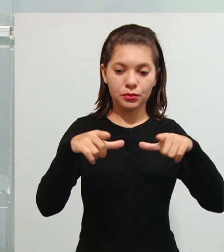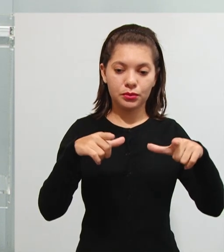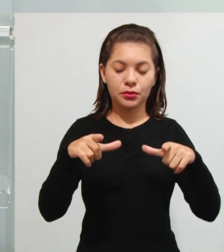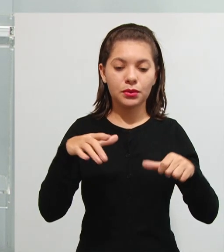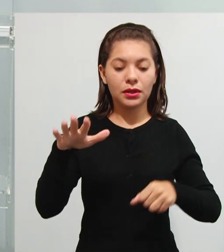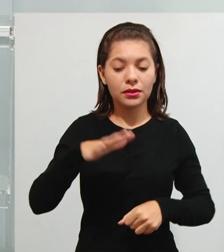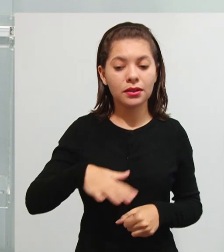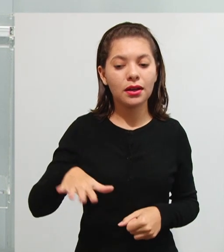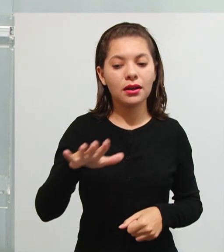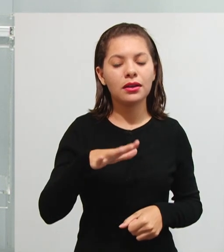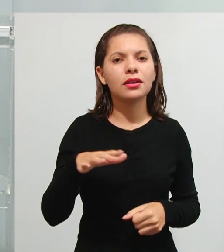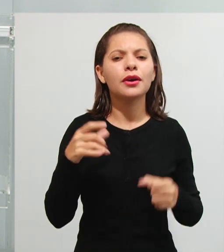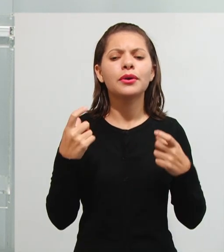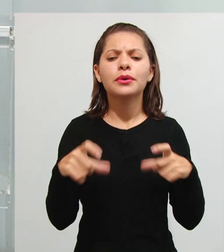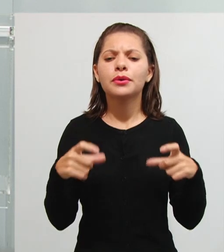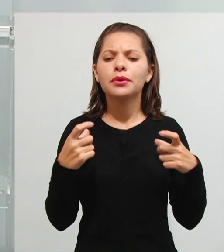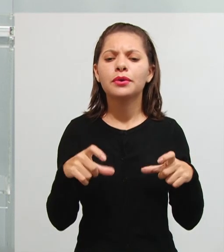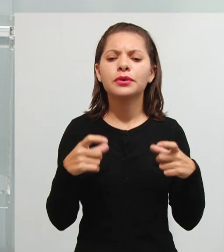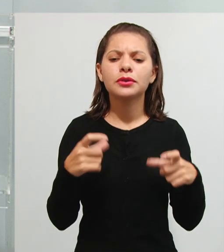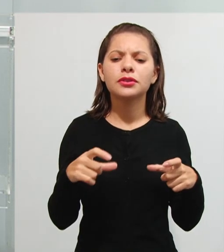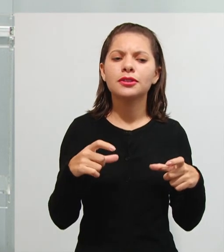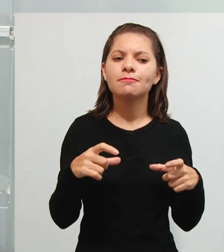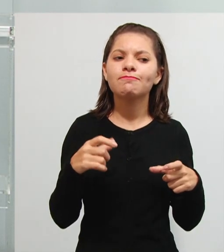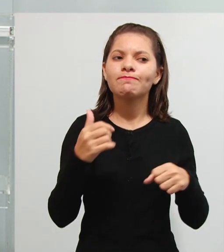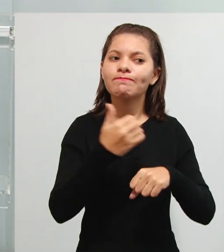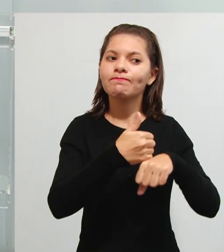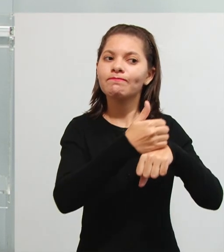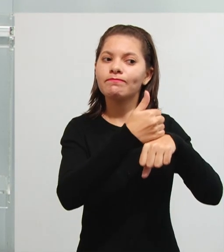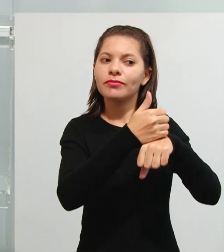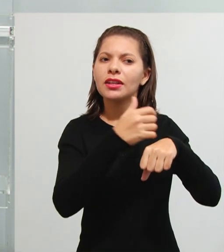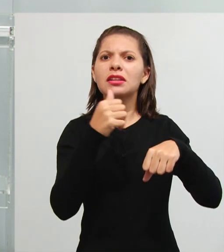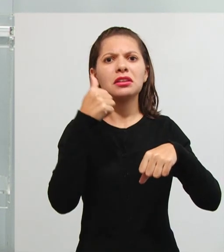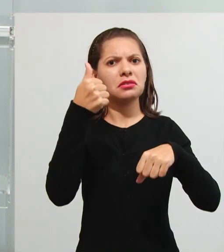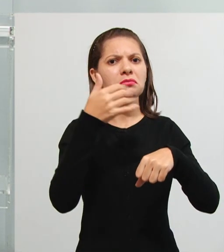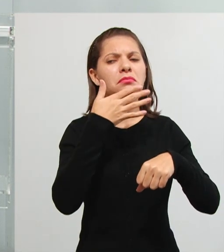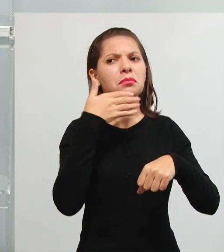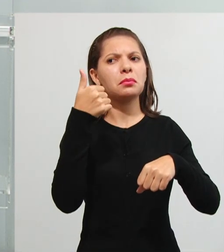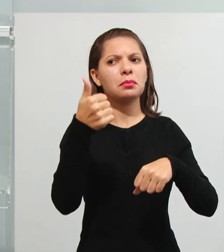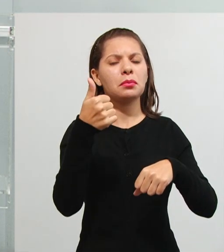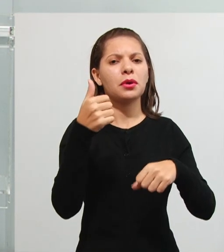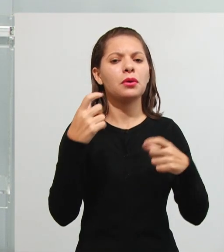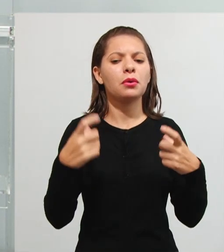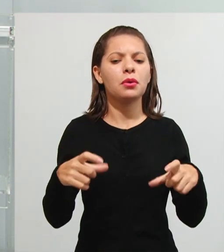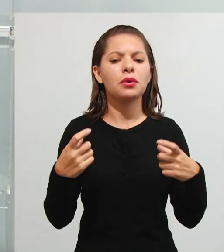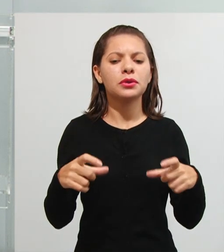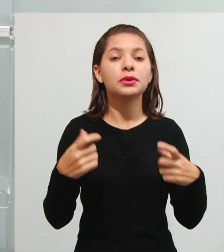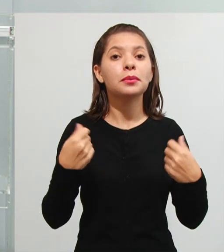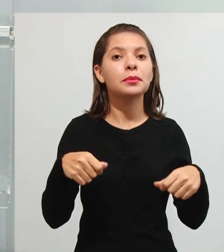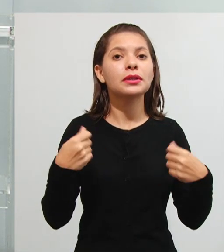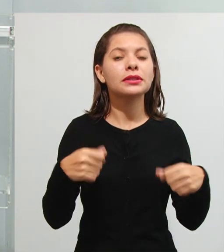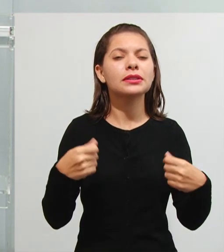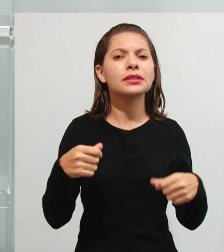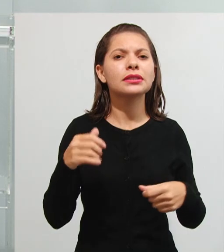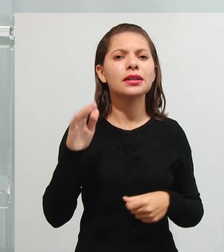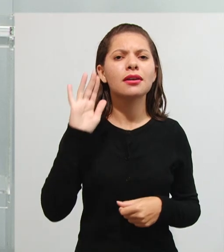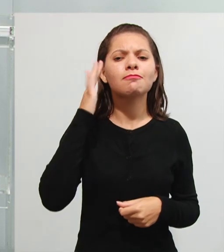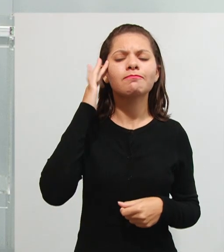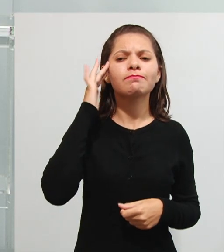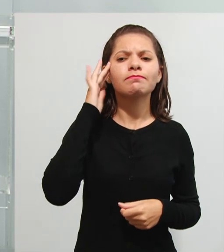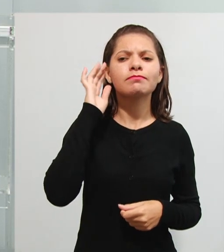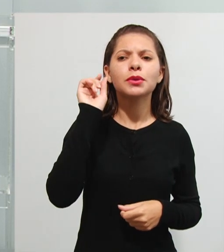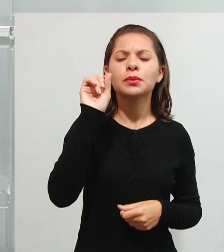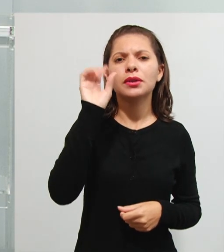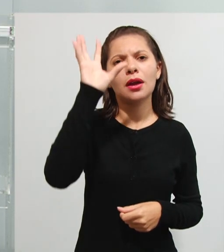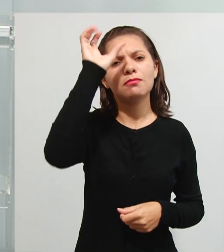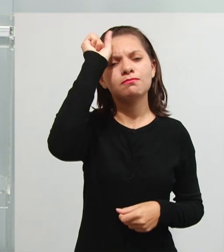aonde que eles estão indo bem aonde que eles precisam melhorar o que que eles precisam aprender Então isso